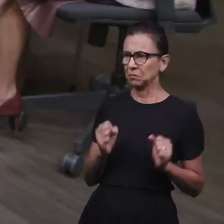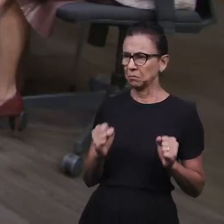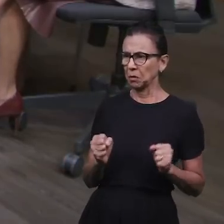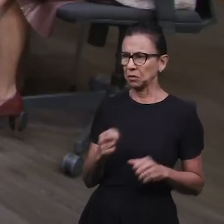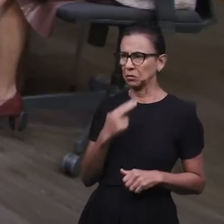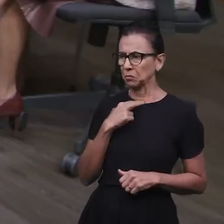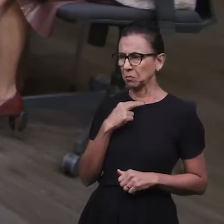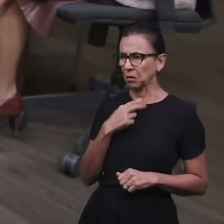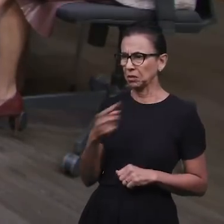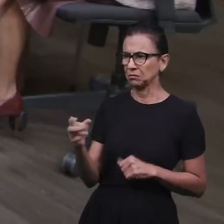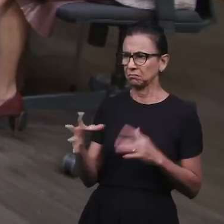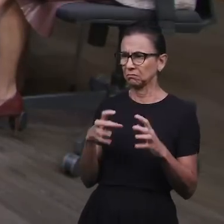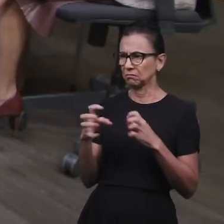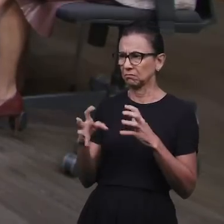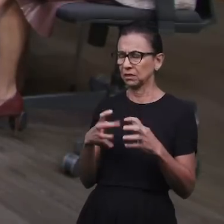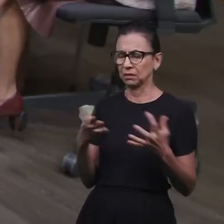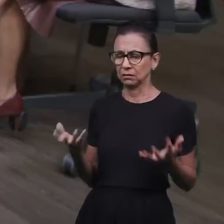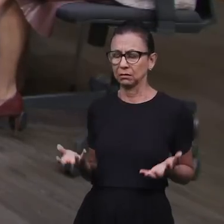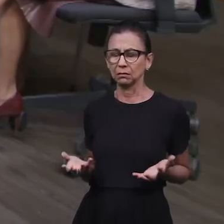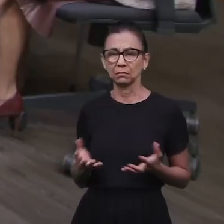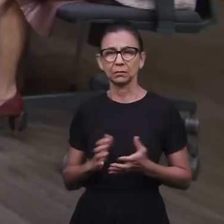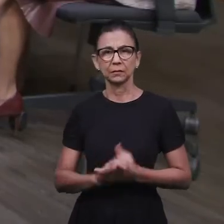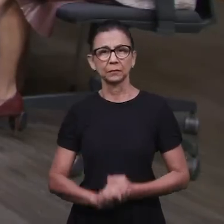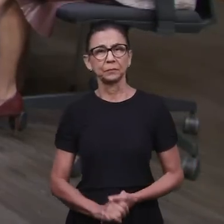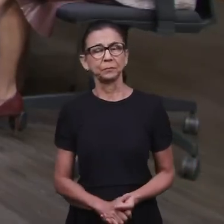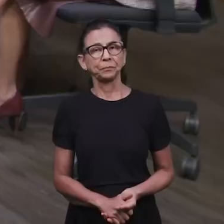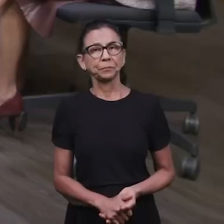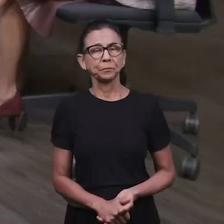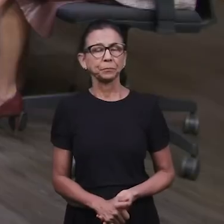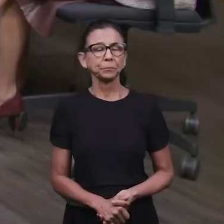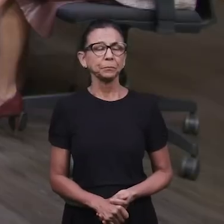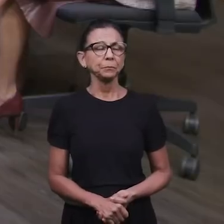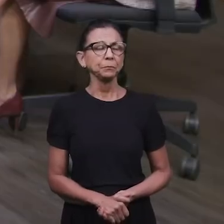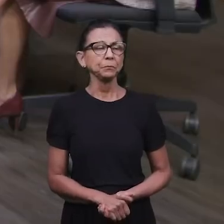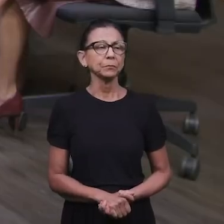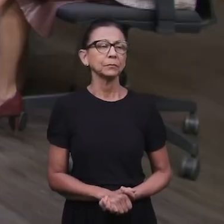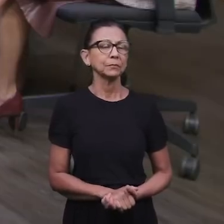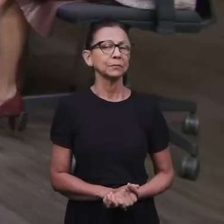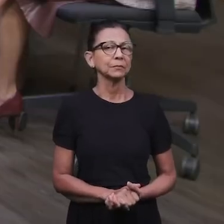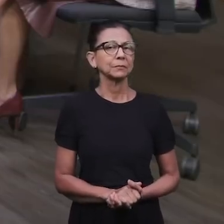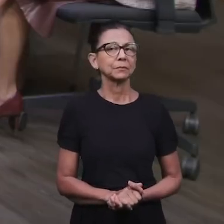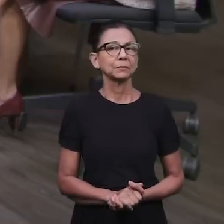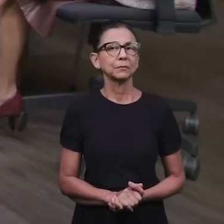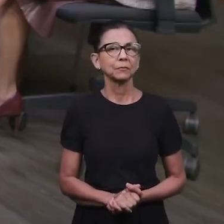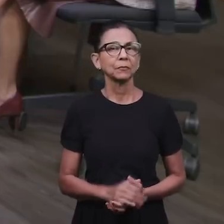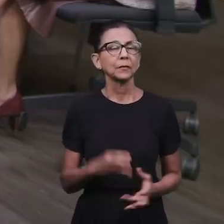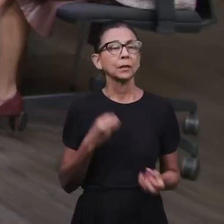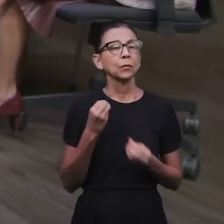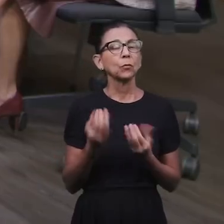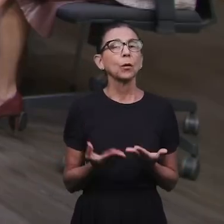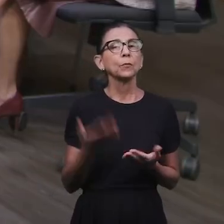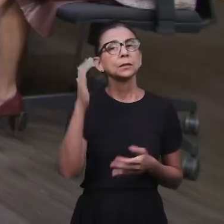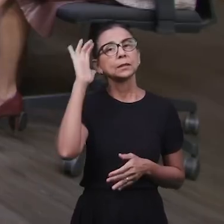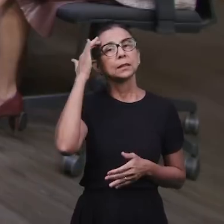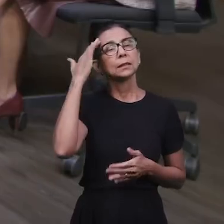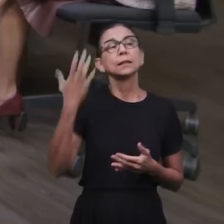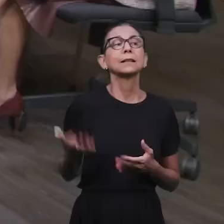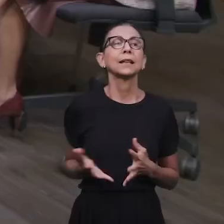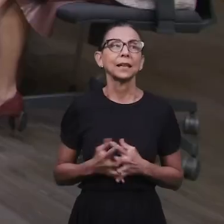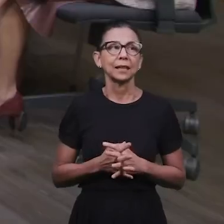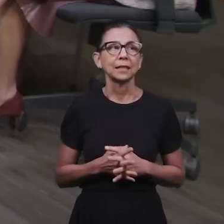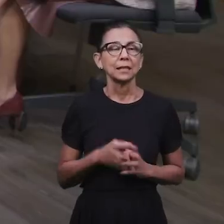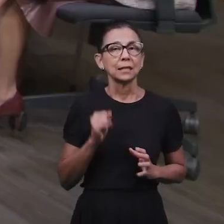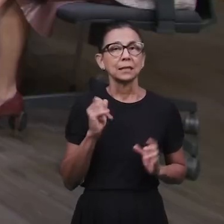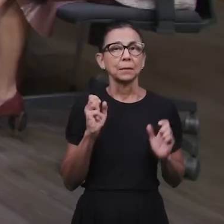Só no Espírito. E quais as consequências dessa identificação? Quando nós identificamos isso na nossa